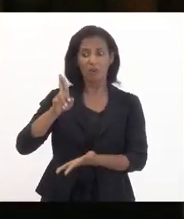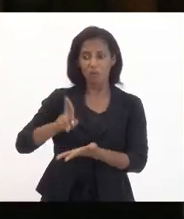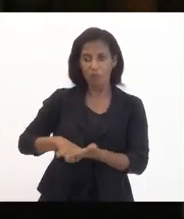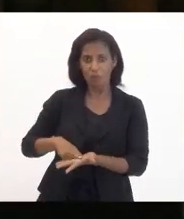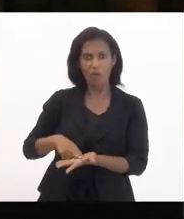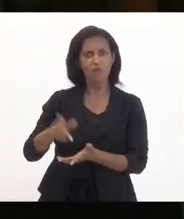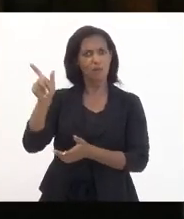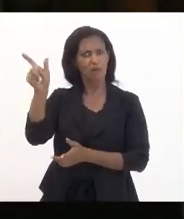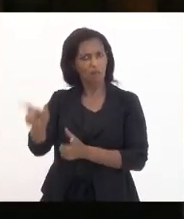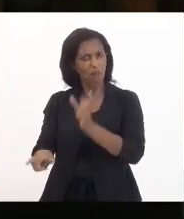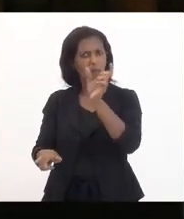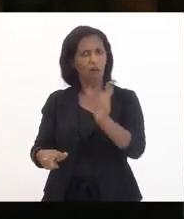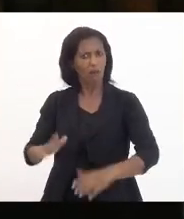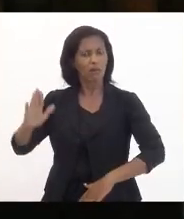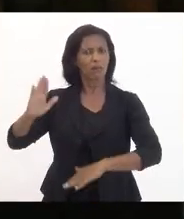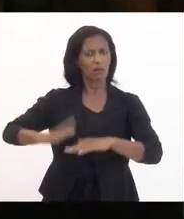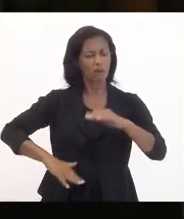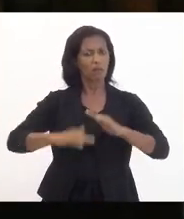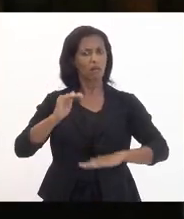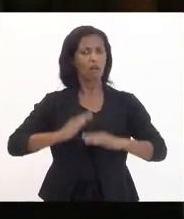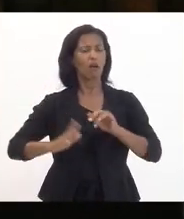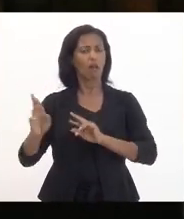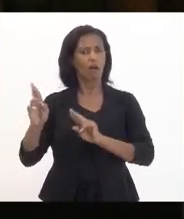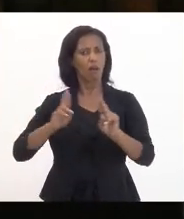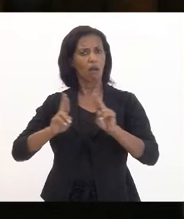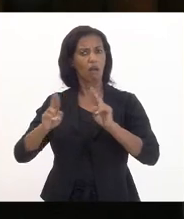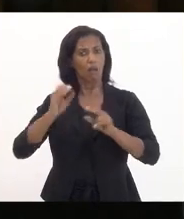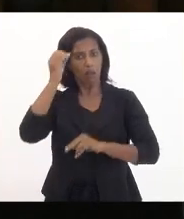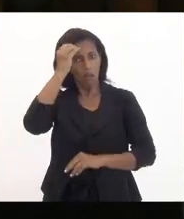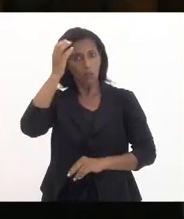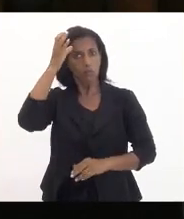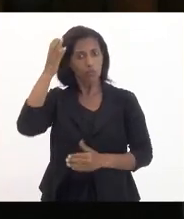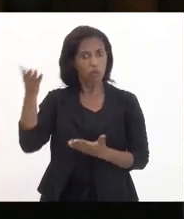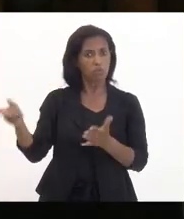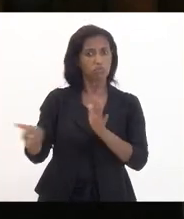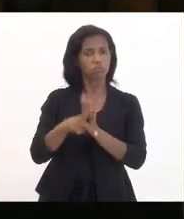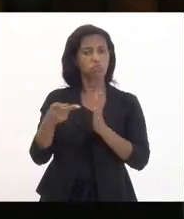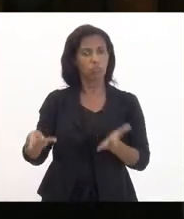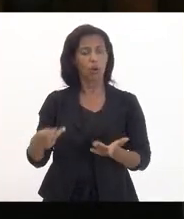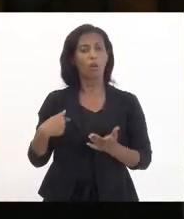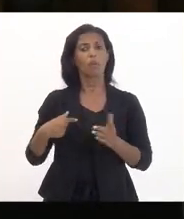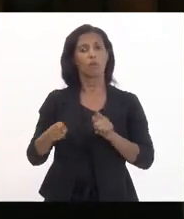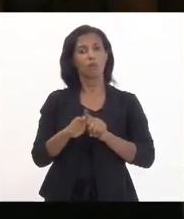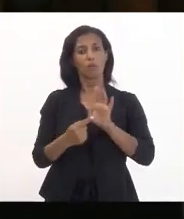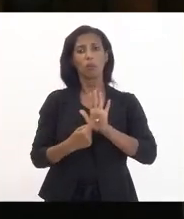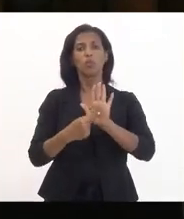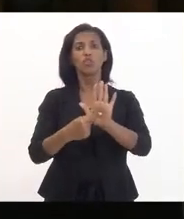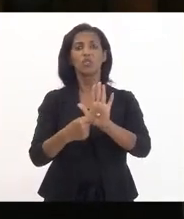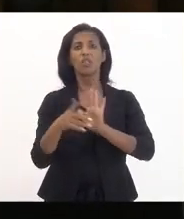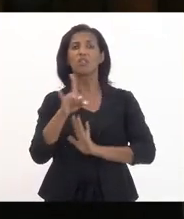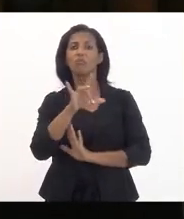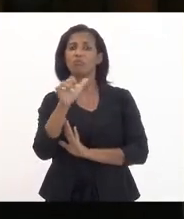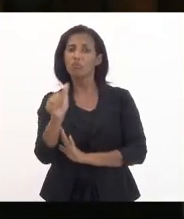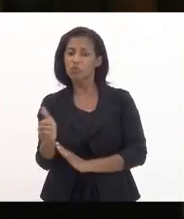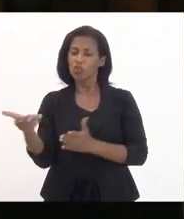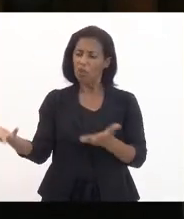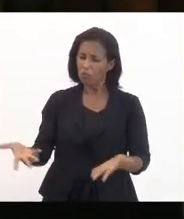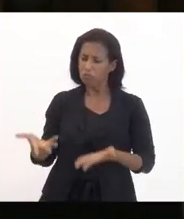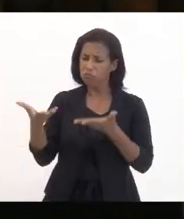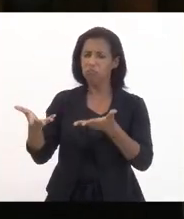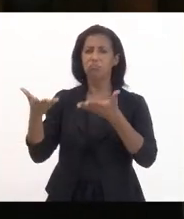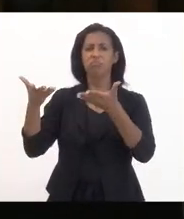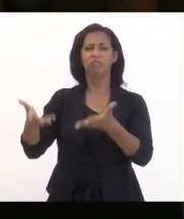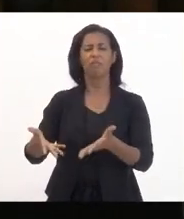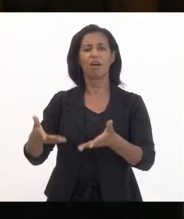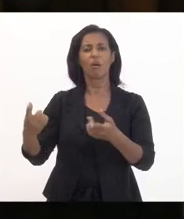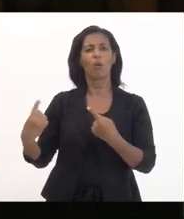o mestre-sala e a porta-bandeira como algo relacionado à nossa cultura. Eu também apresentei uma data comemorativa alusiva